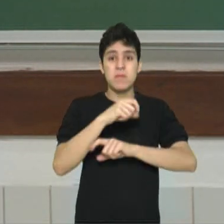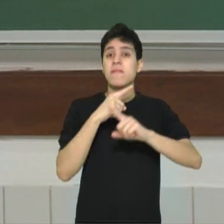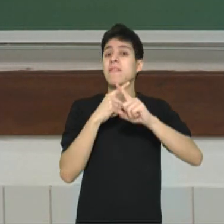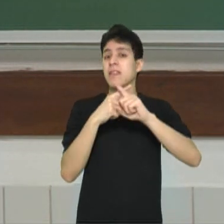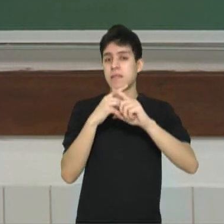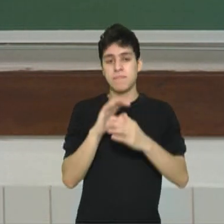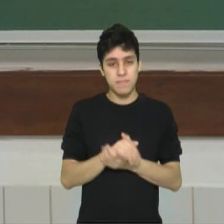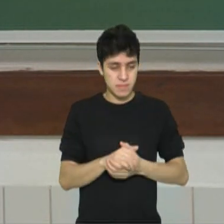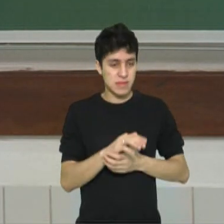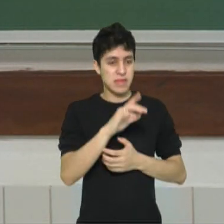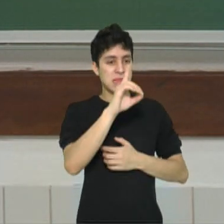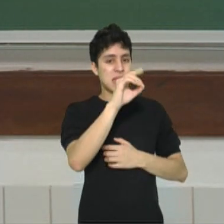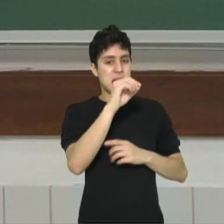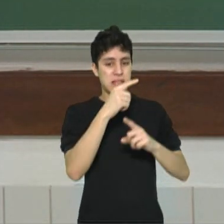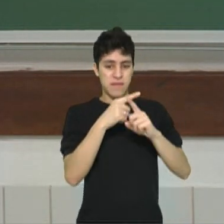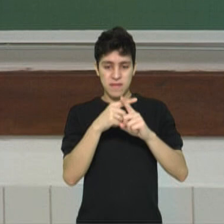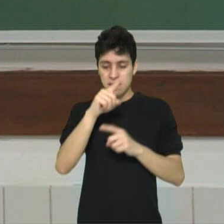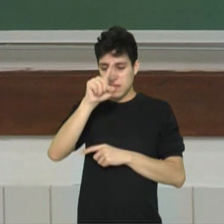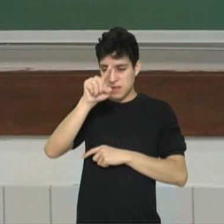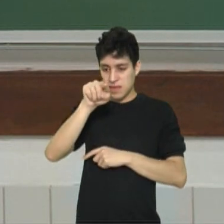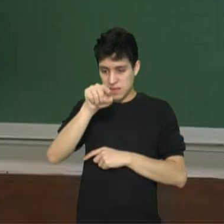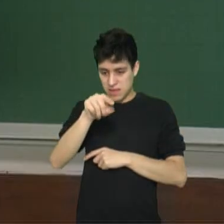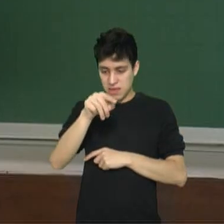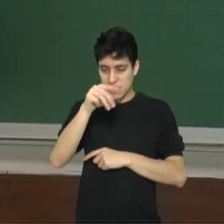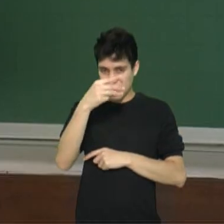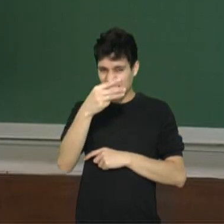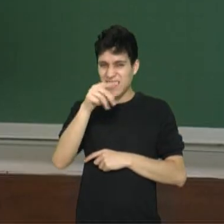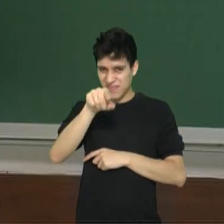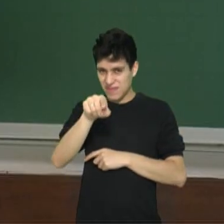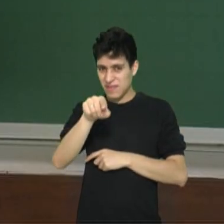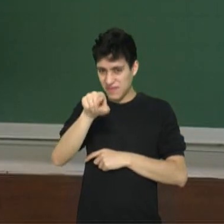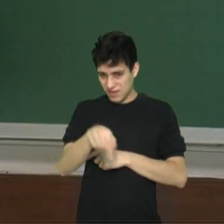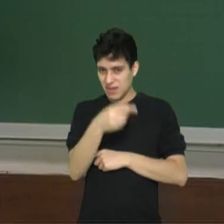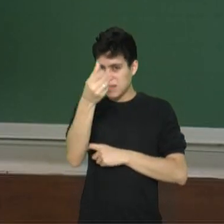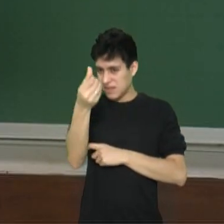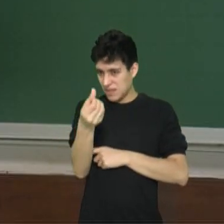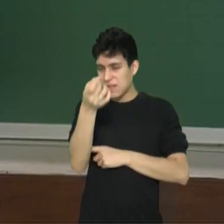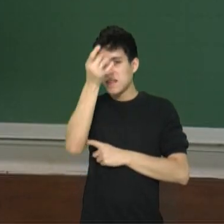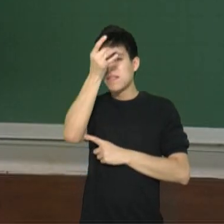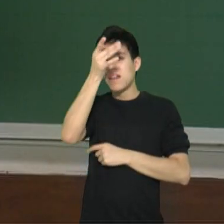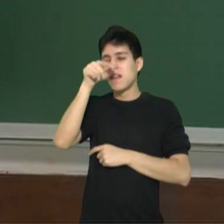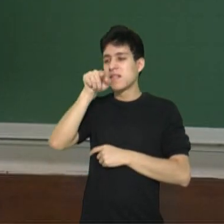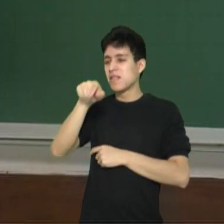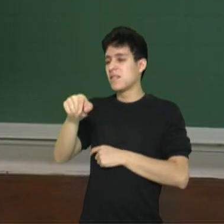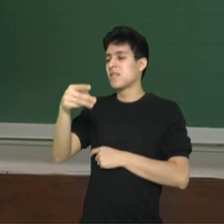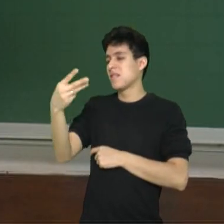Então, 10 vezes 3,6, essa é fácil, né? Até de cabeça dá para fazer,